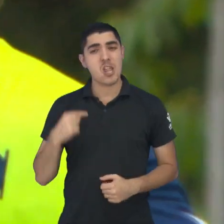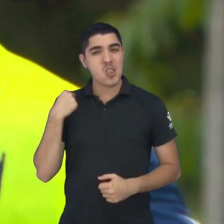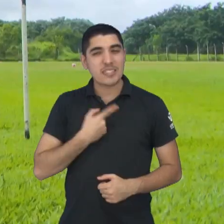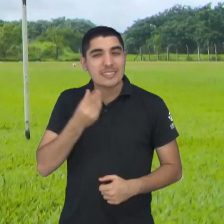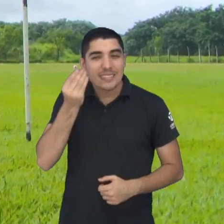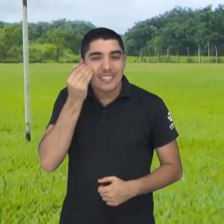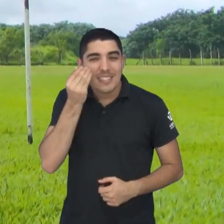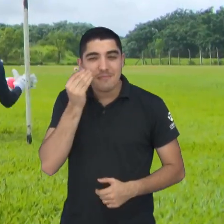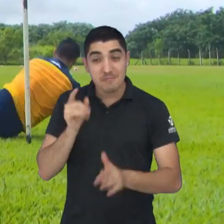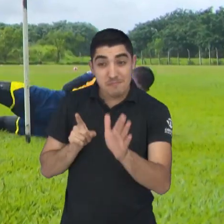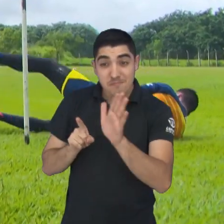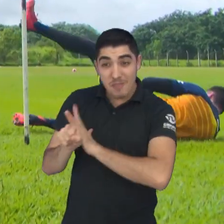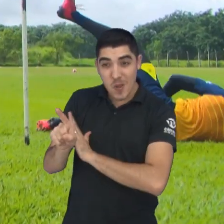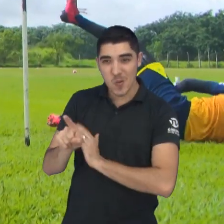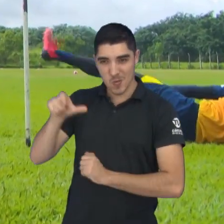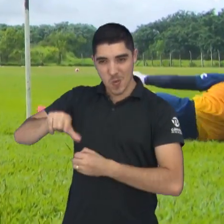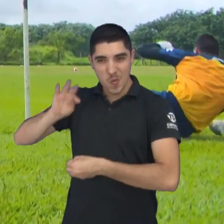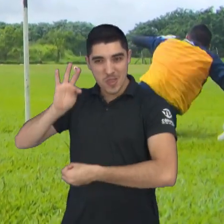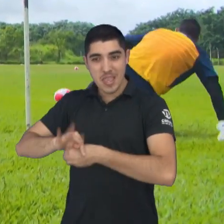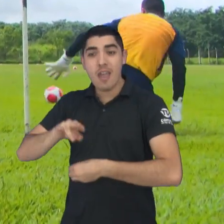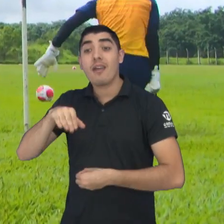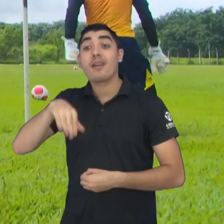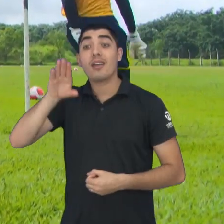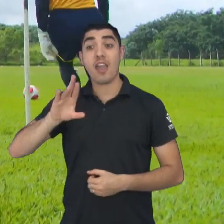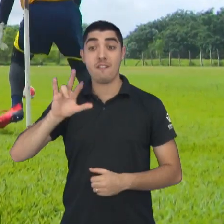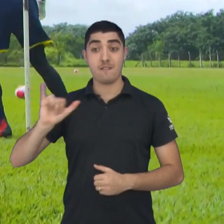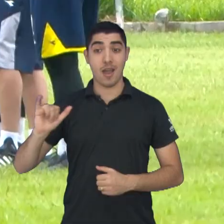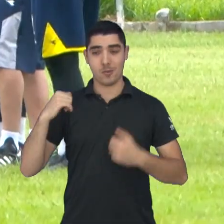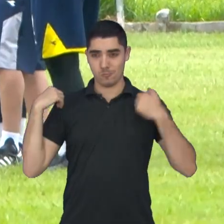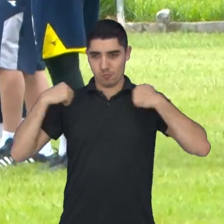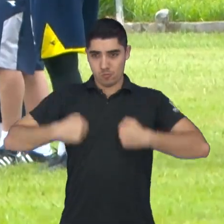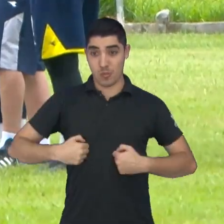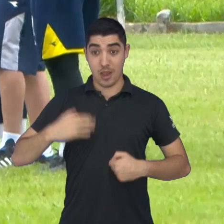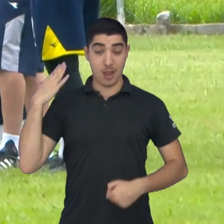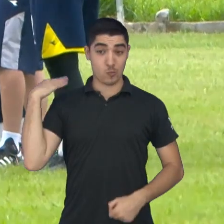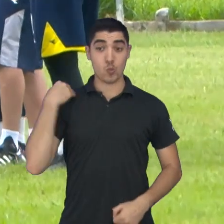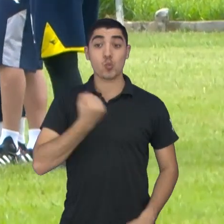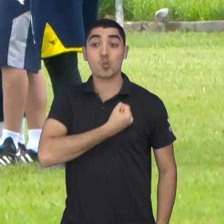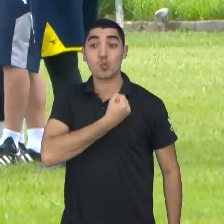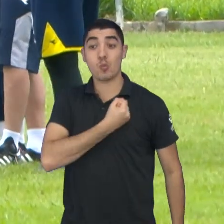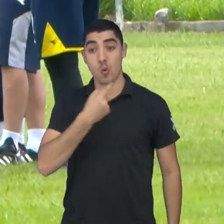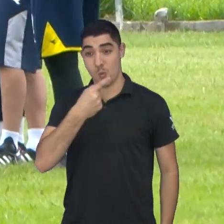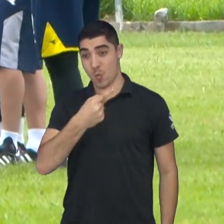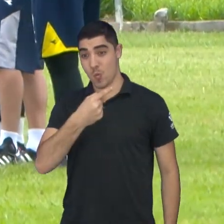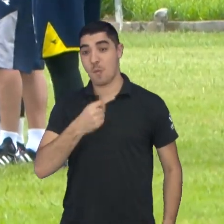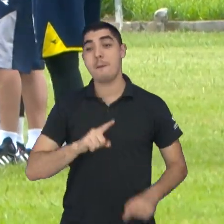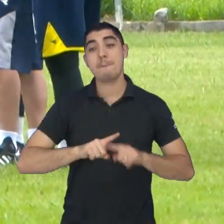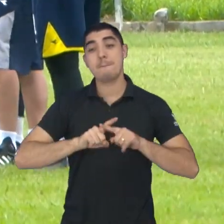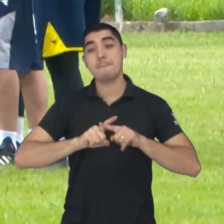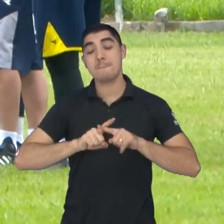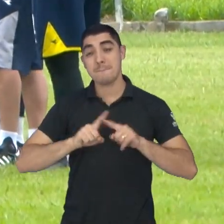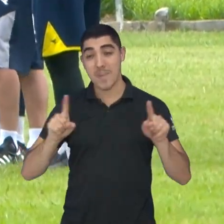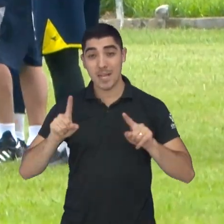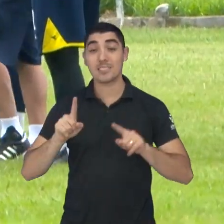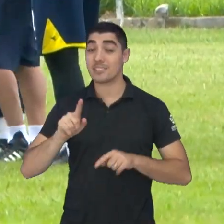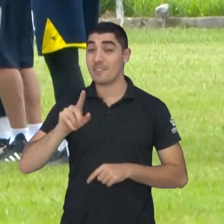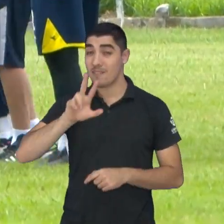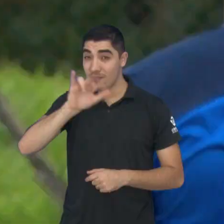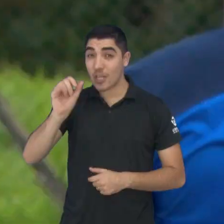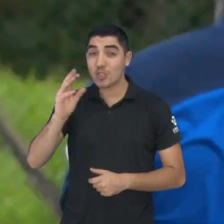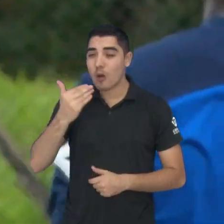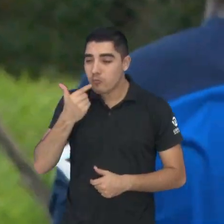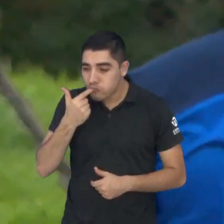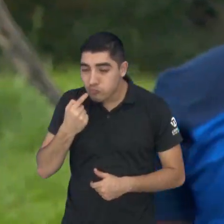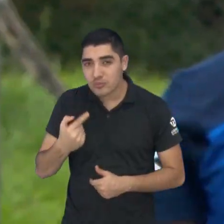primeira mão quem vai vestir a camisa 1 na estreia. Mas a decisão oficial parece que vai vir apenas